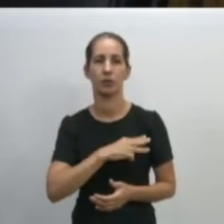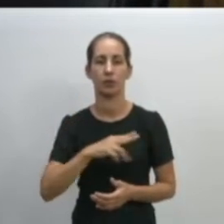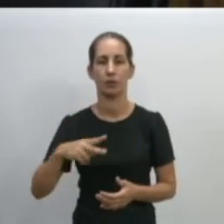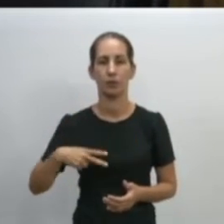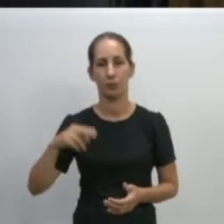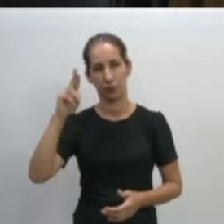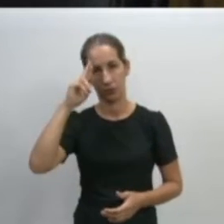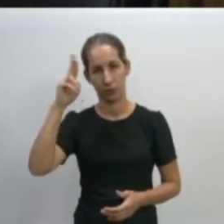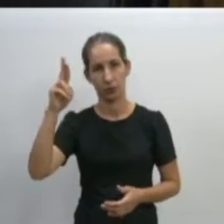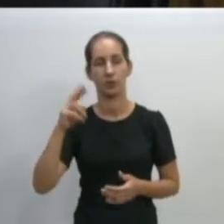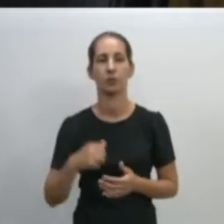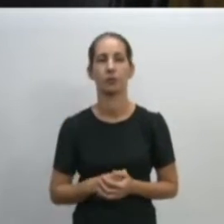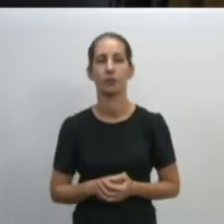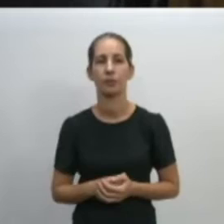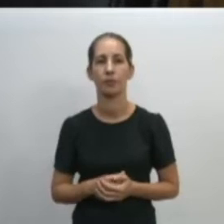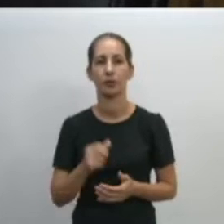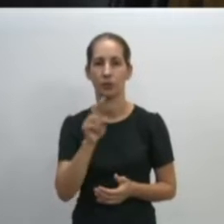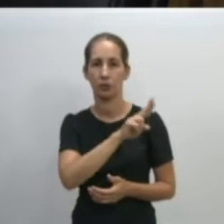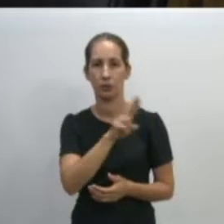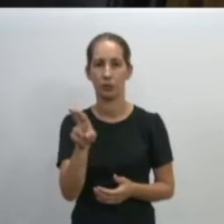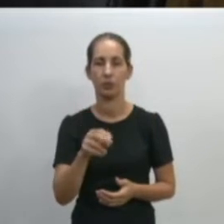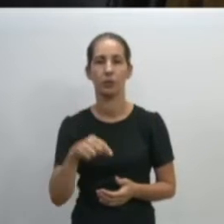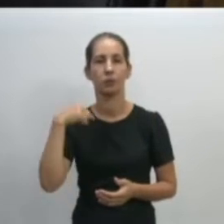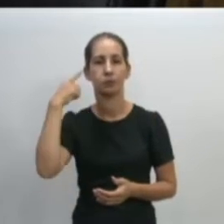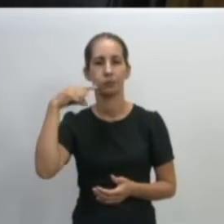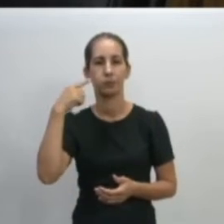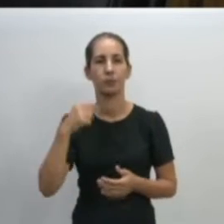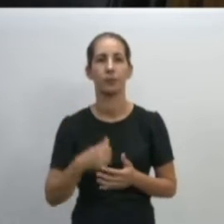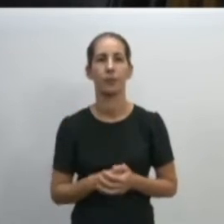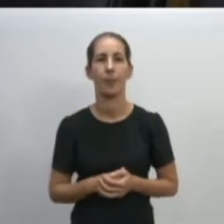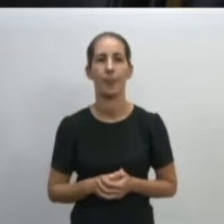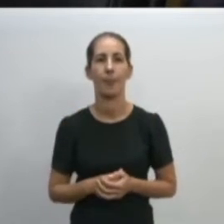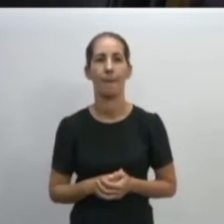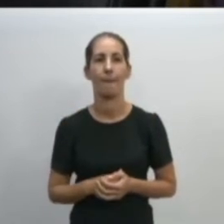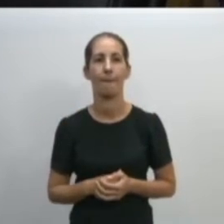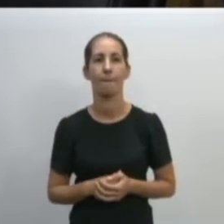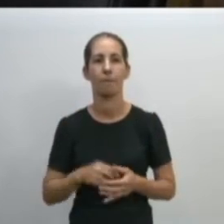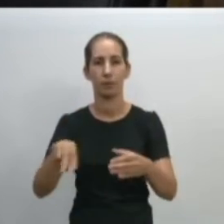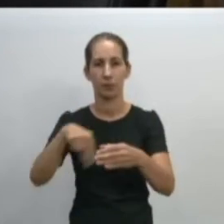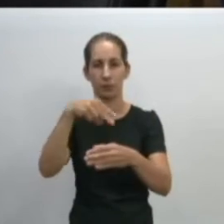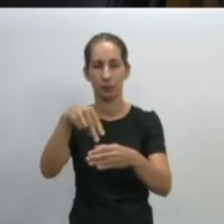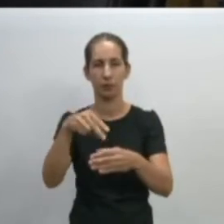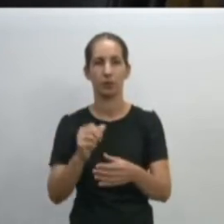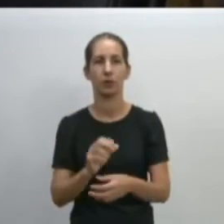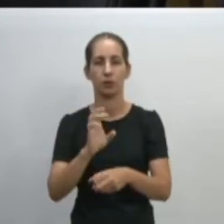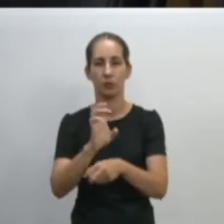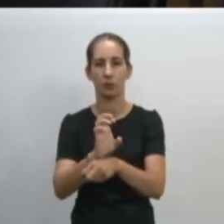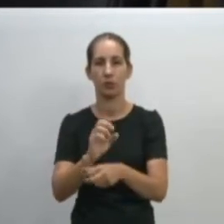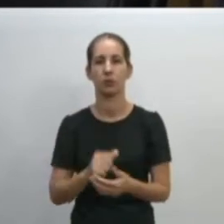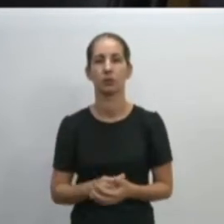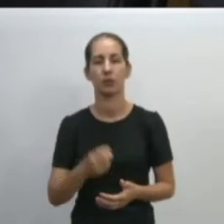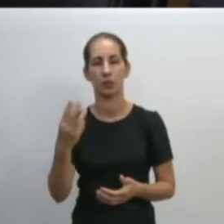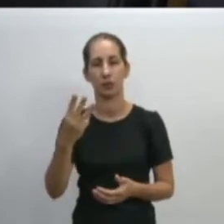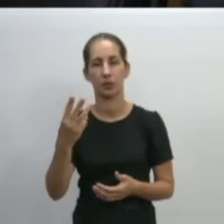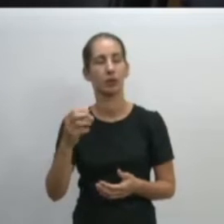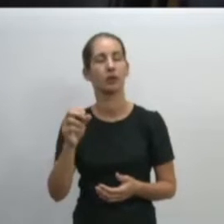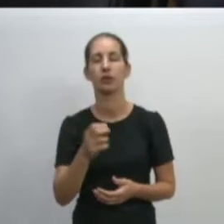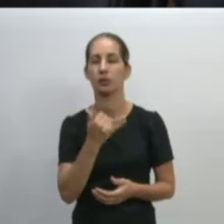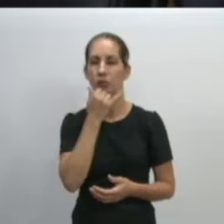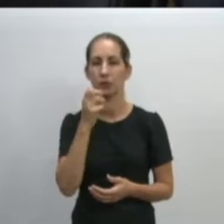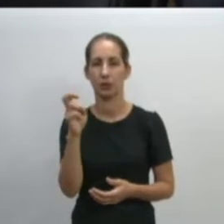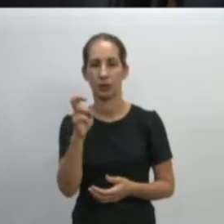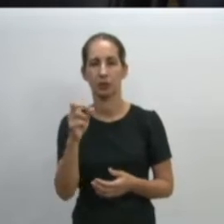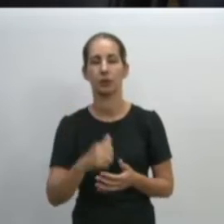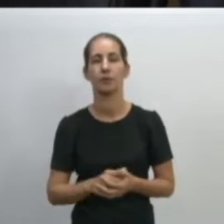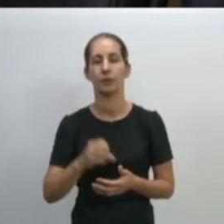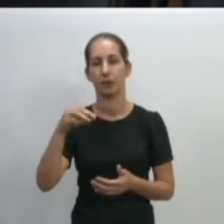Público, nomeada desembargadora do Tribunal Regional da 5ª Região. Vereadora Margarete